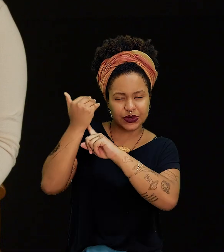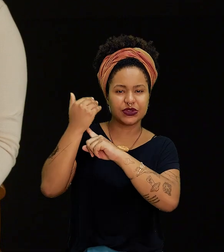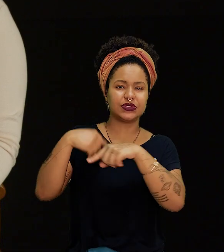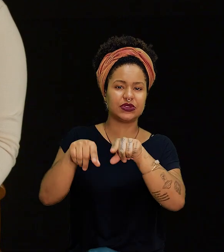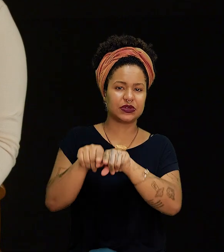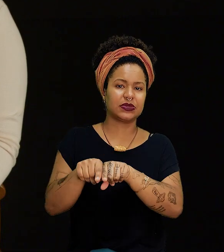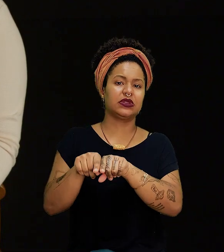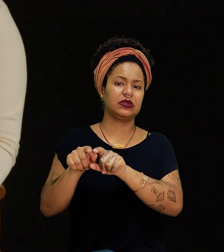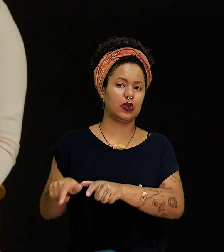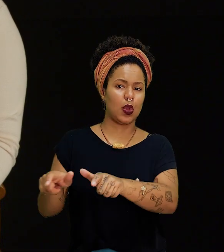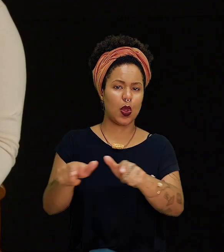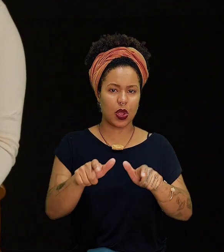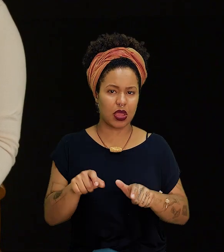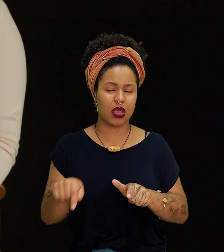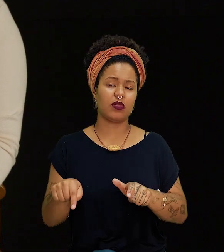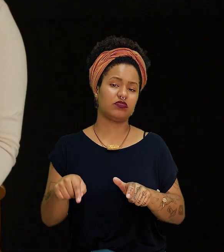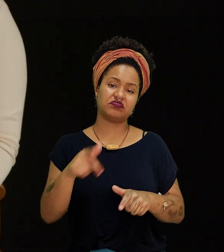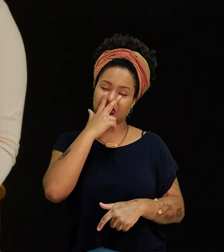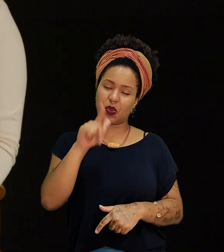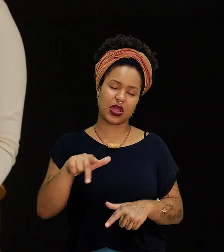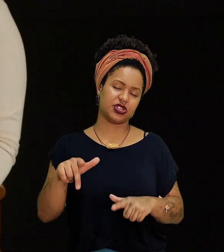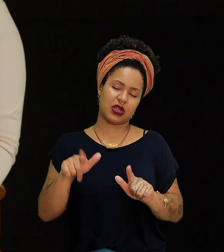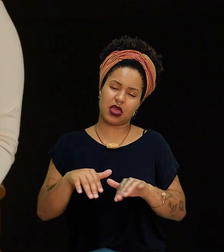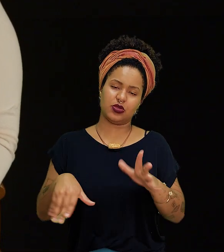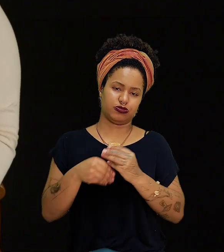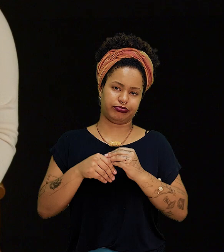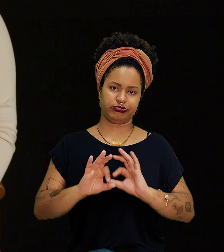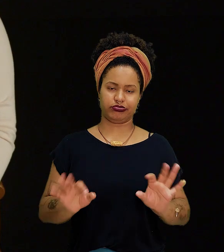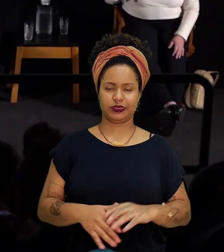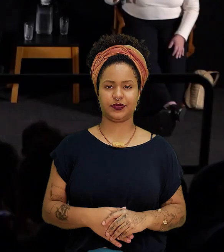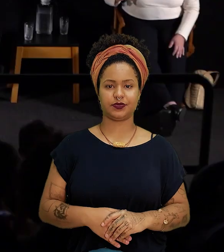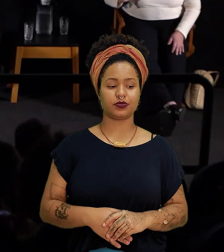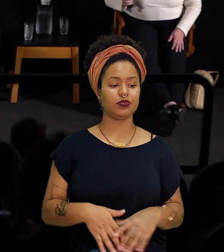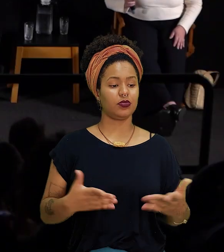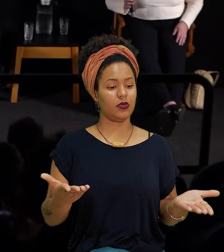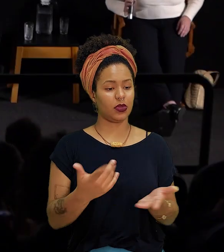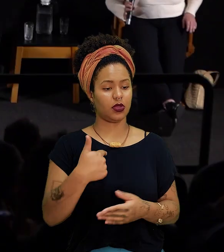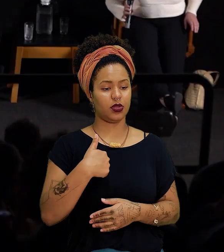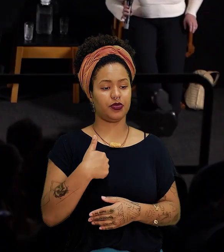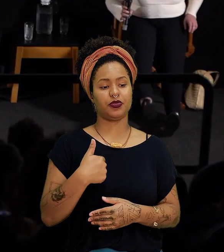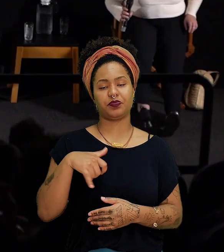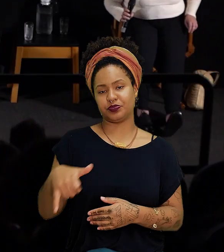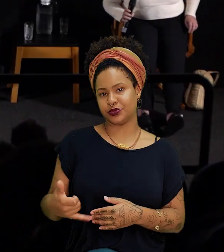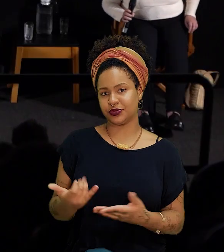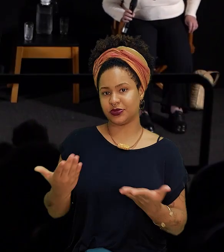tecnologias tradicionais, né? Acho que é isso, por enquanto, professor. Juliana, eu vou